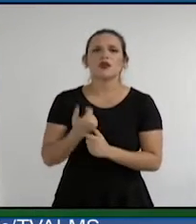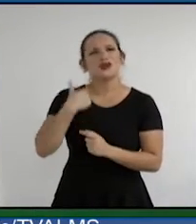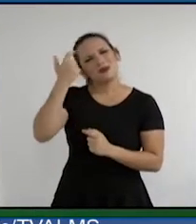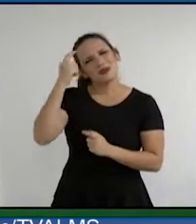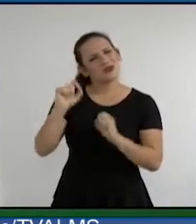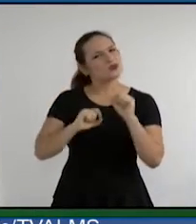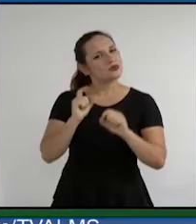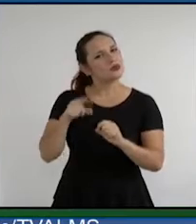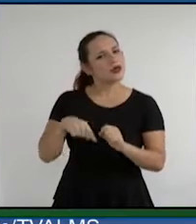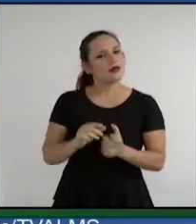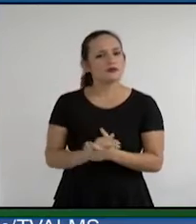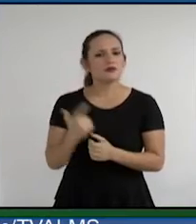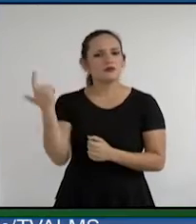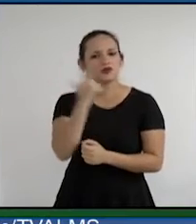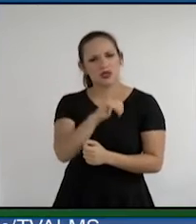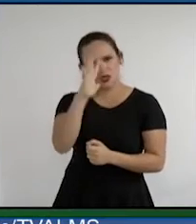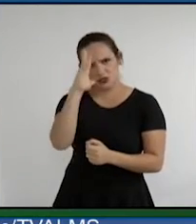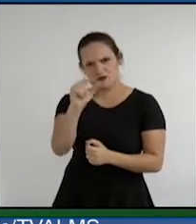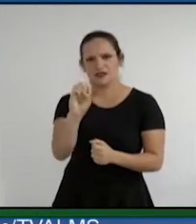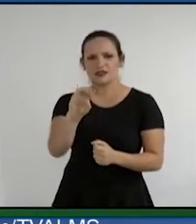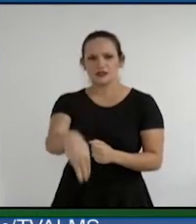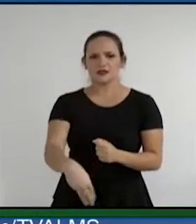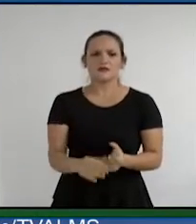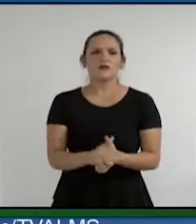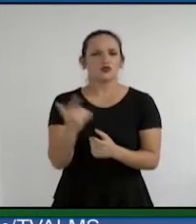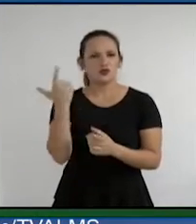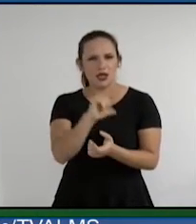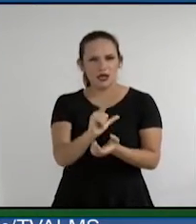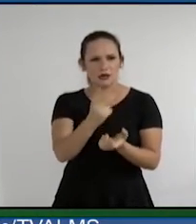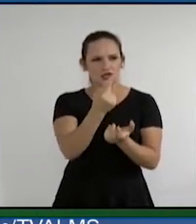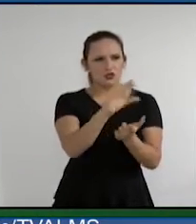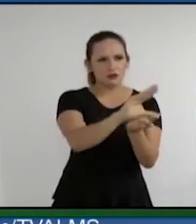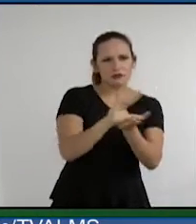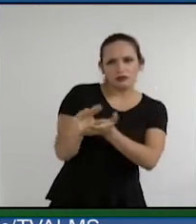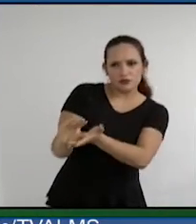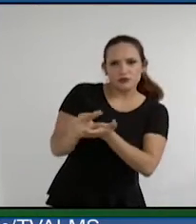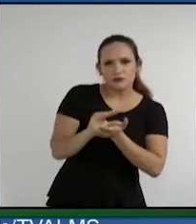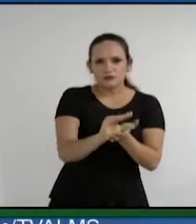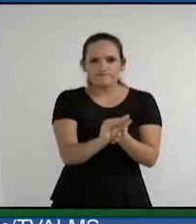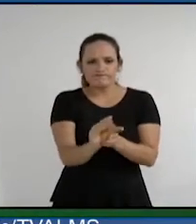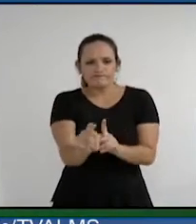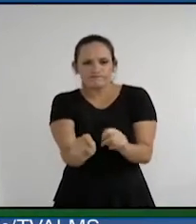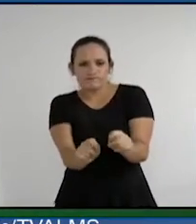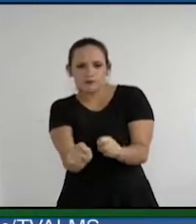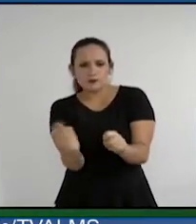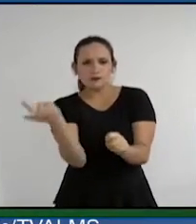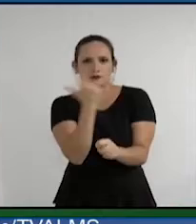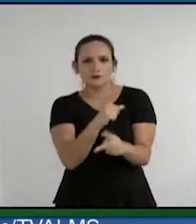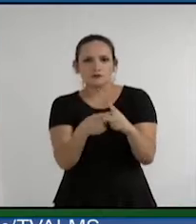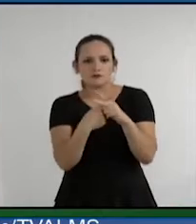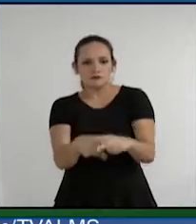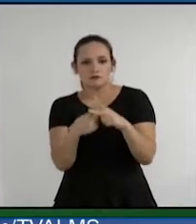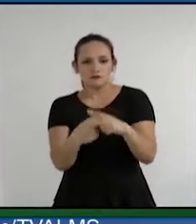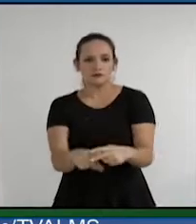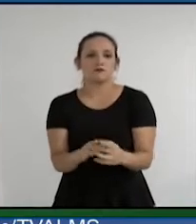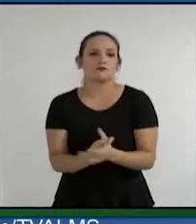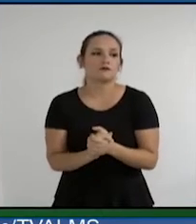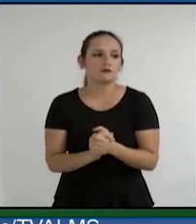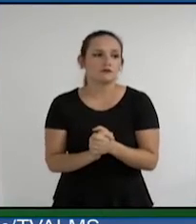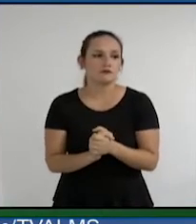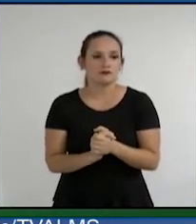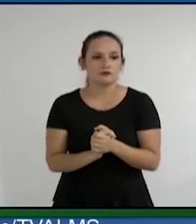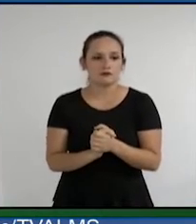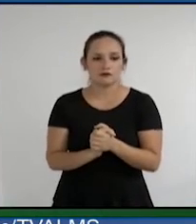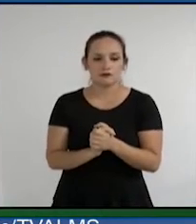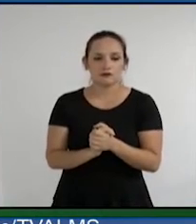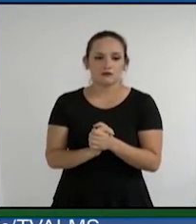é perfeitamente remanejado. Dá para se dar um jeitinho e aí a gente faz isso aí a olhos vistos